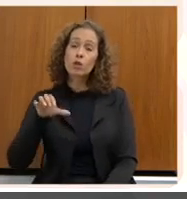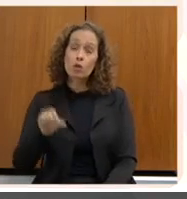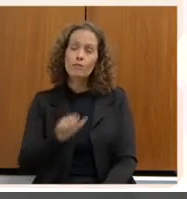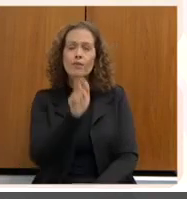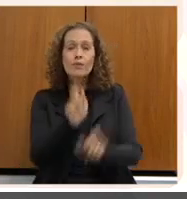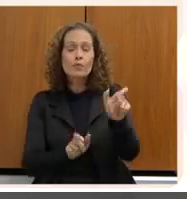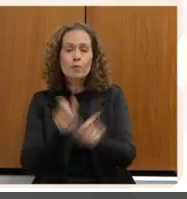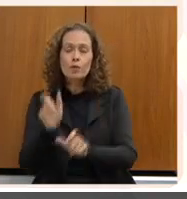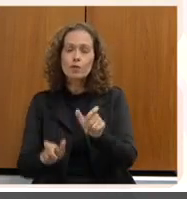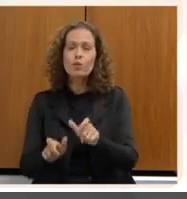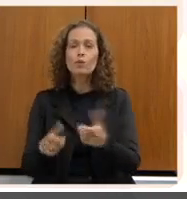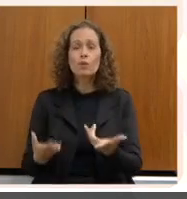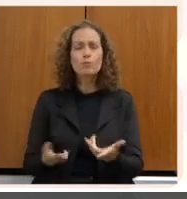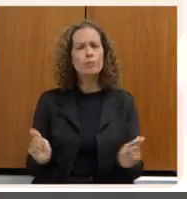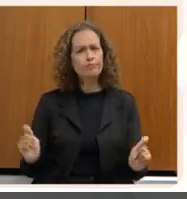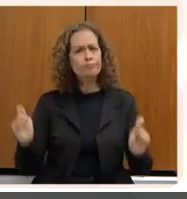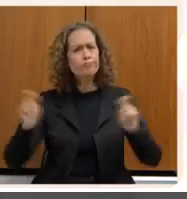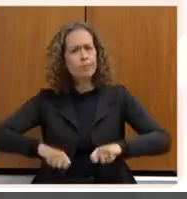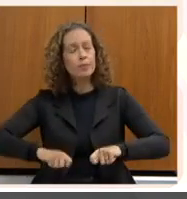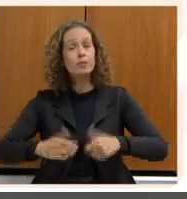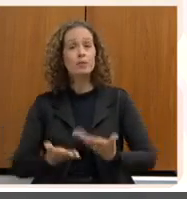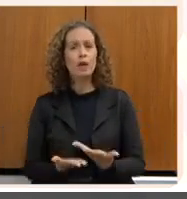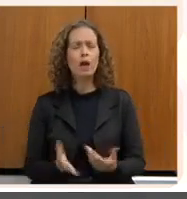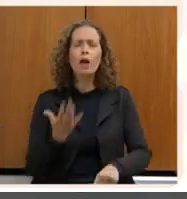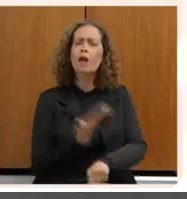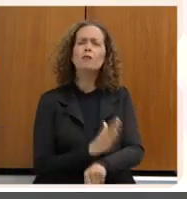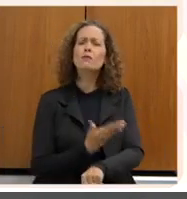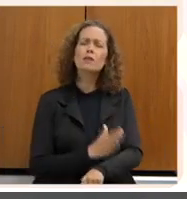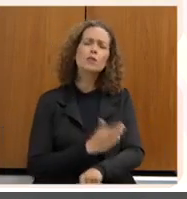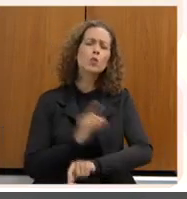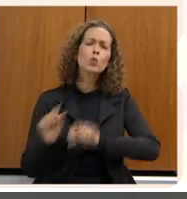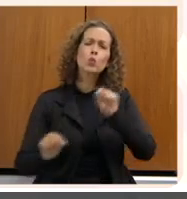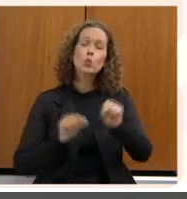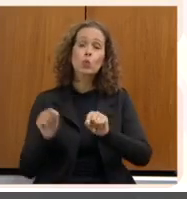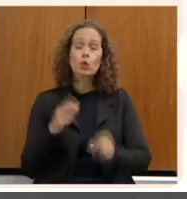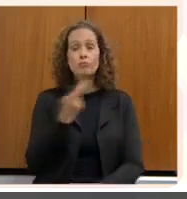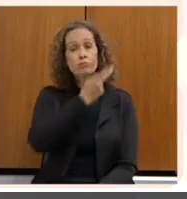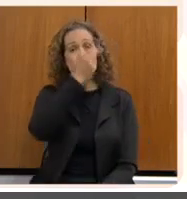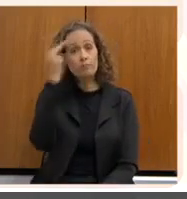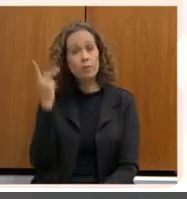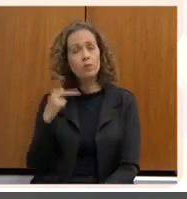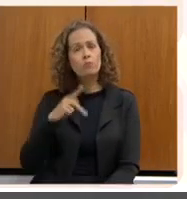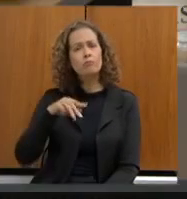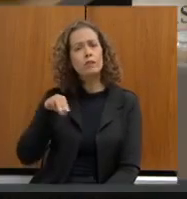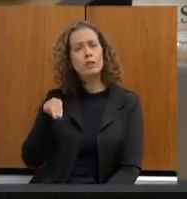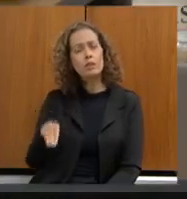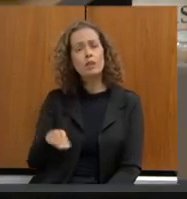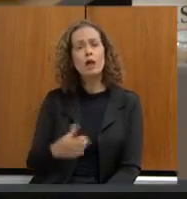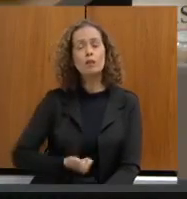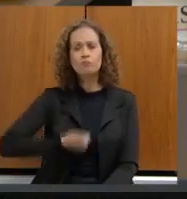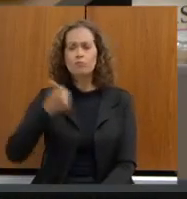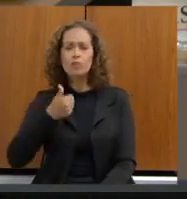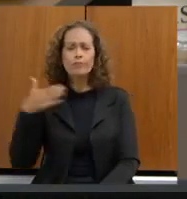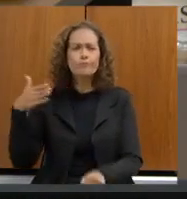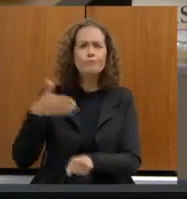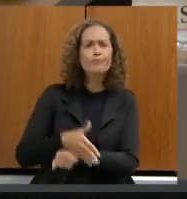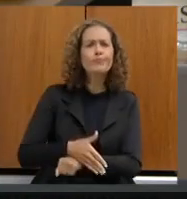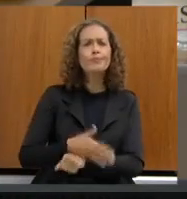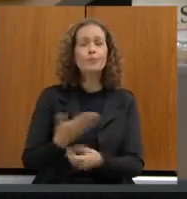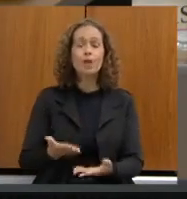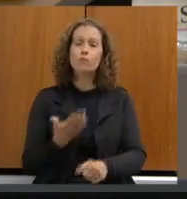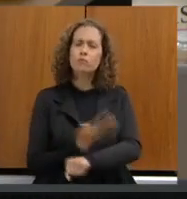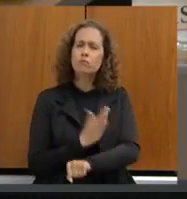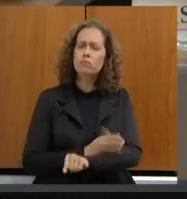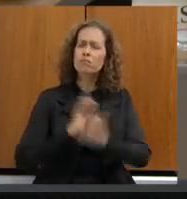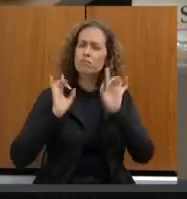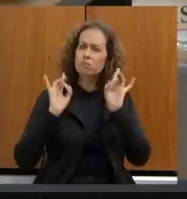né para ficar capacitados essa capacitação é um militar que vai fazer a primeira intervenção não toma criamos nenhum treinamento